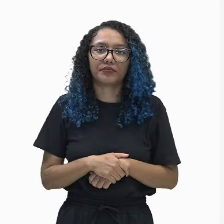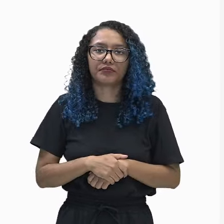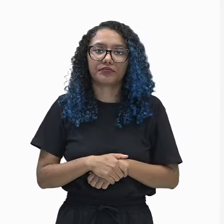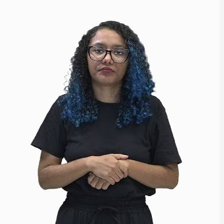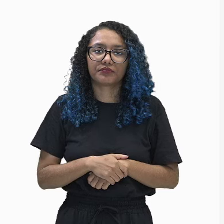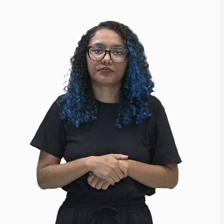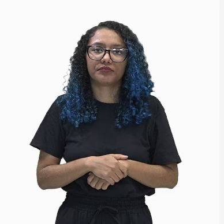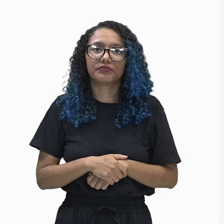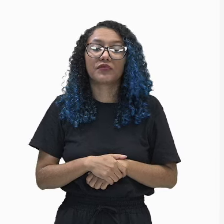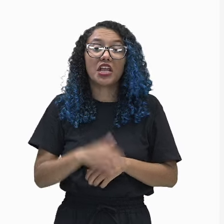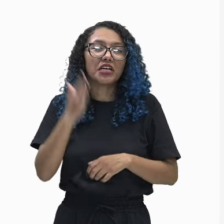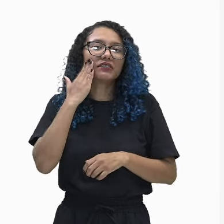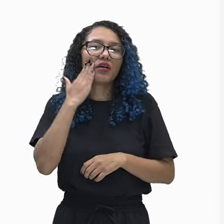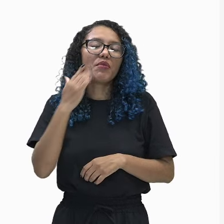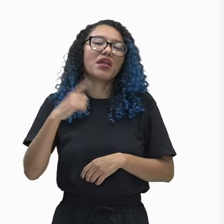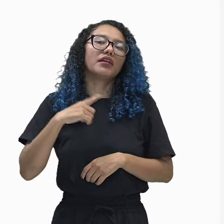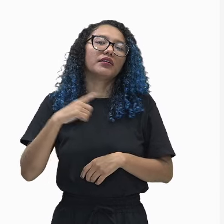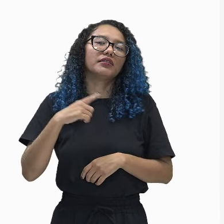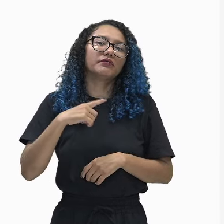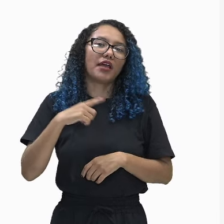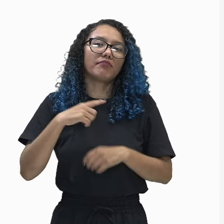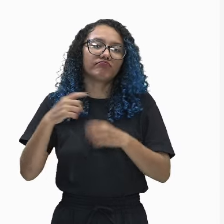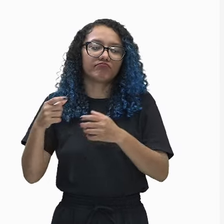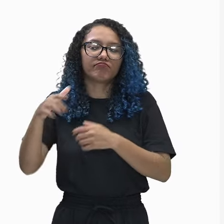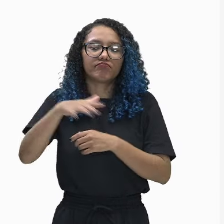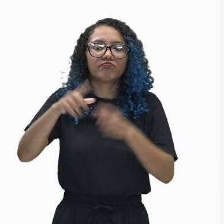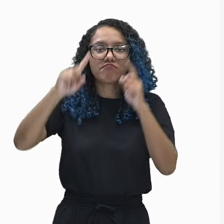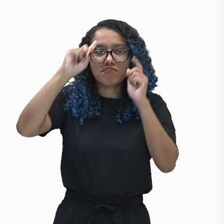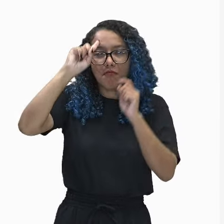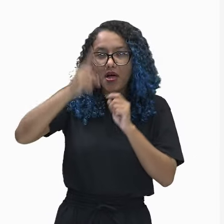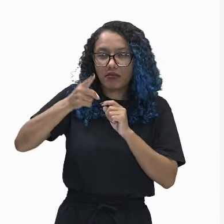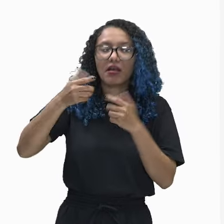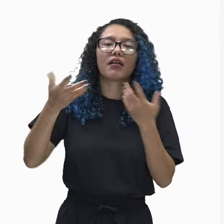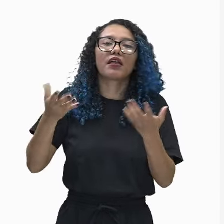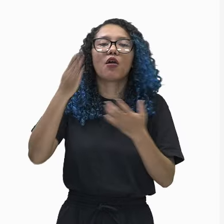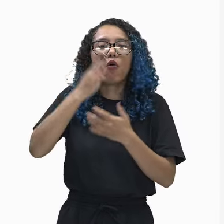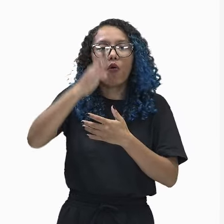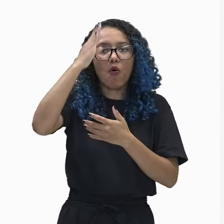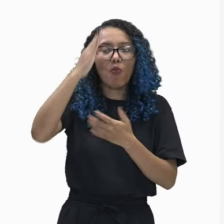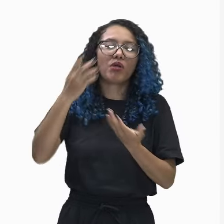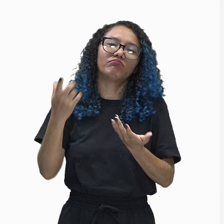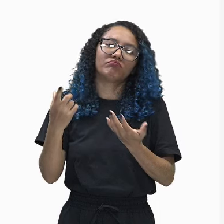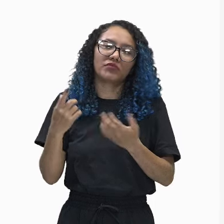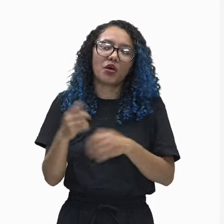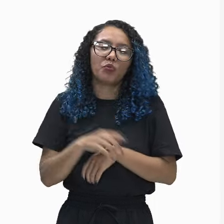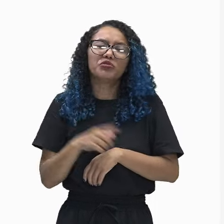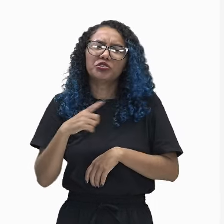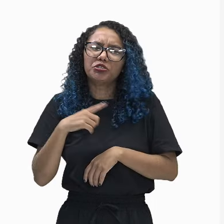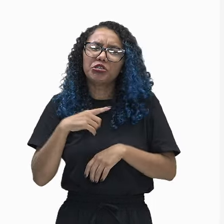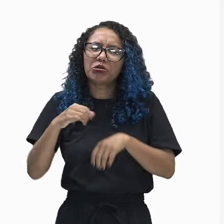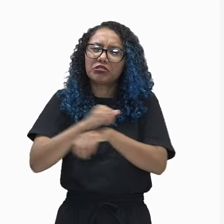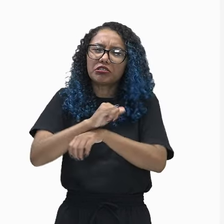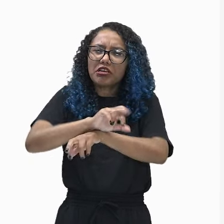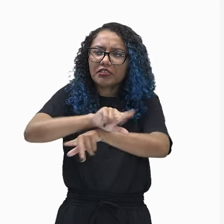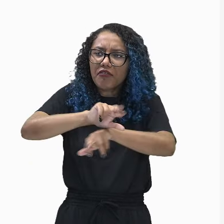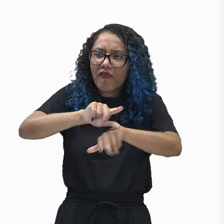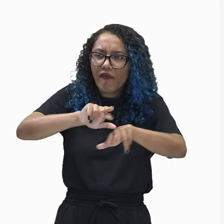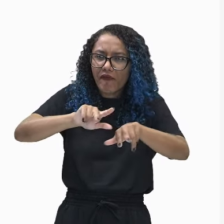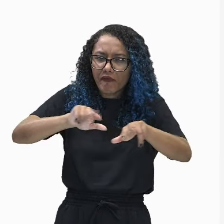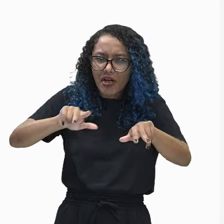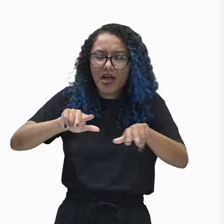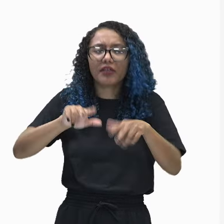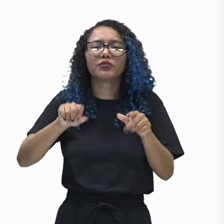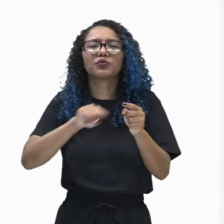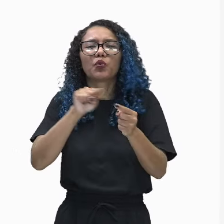alcançadas ali pelo poder romano. Estradas e arquedutos. Diversas medidas eram tomadas com o objetivo de garantir